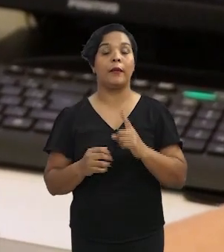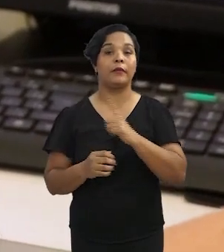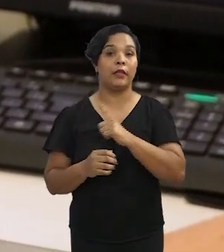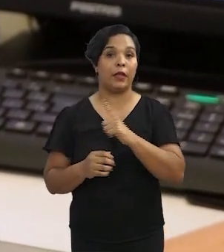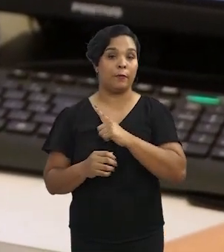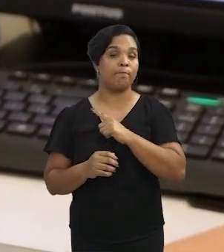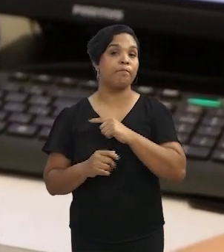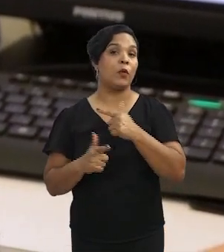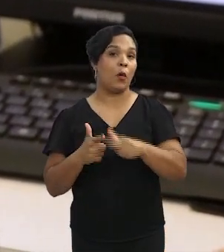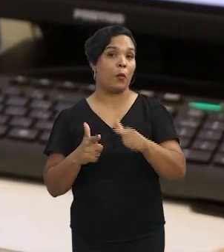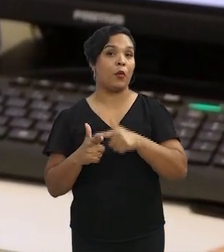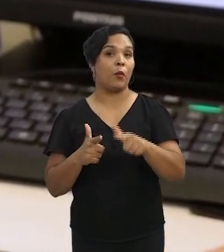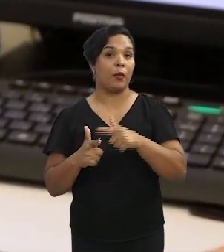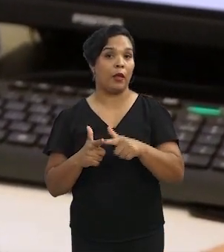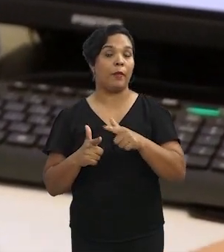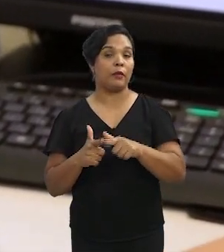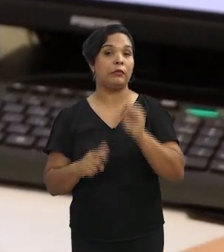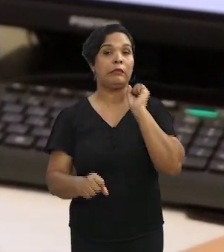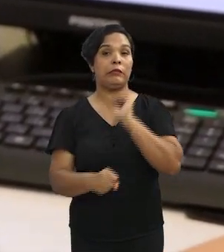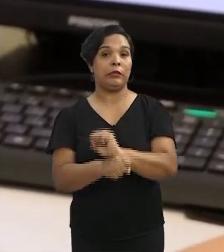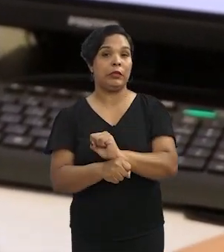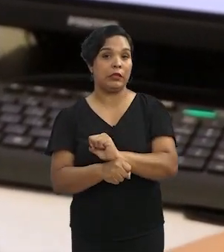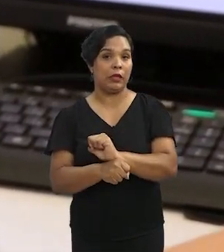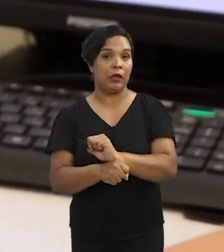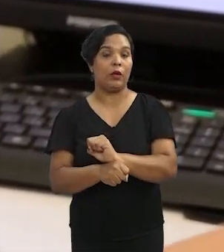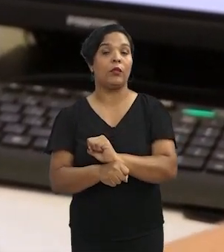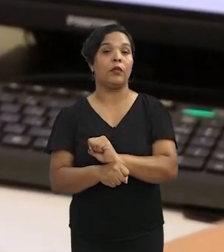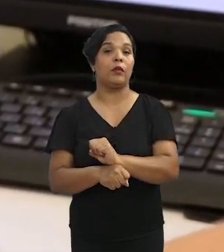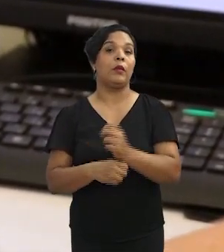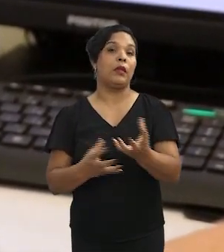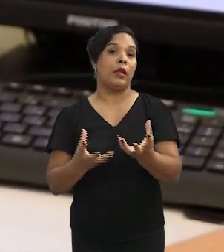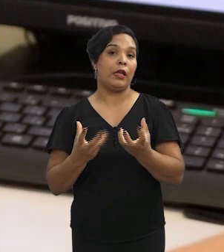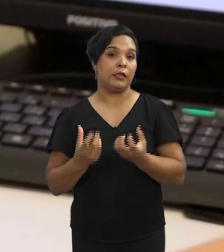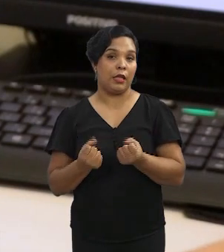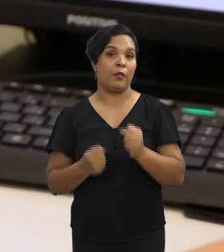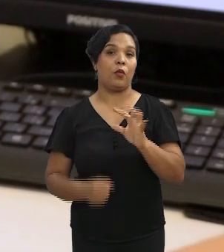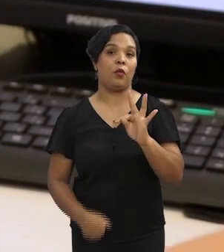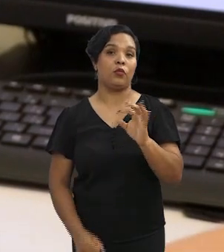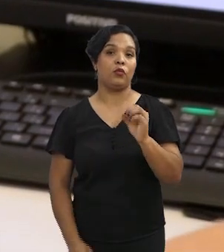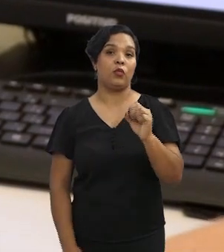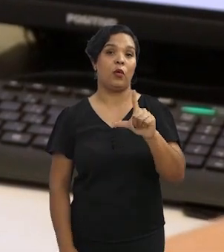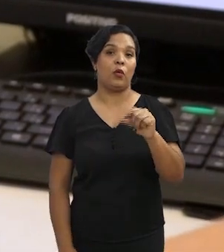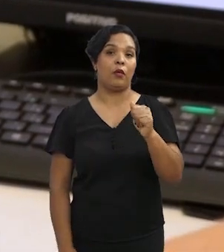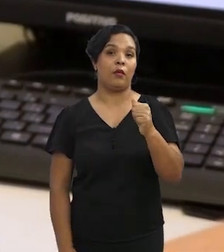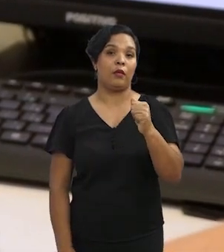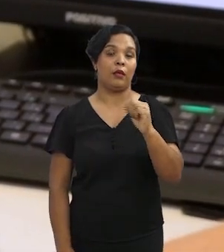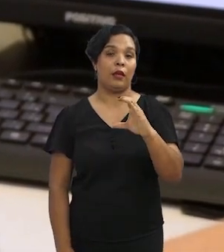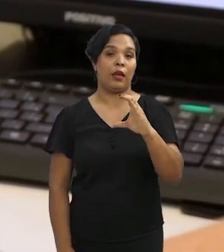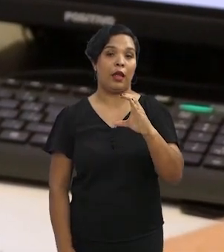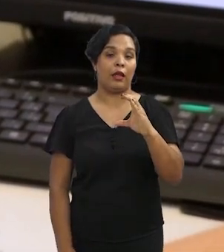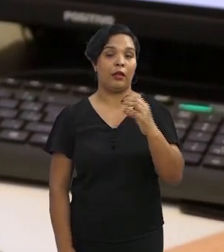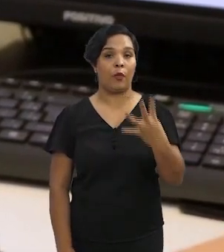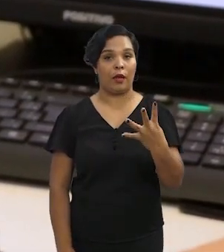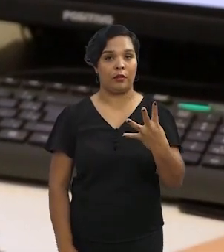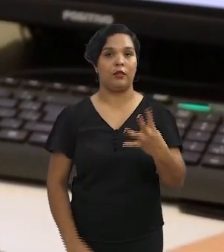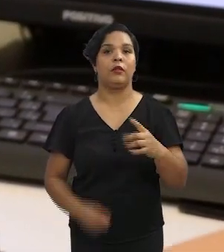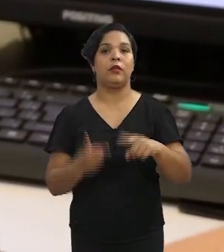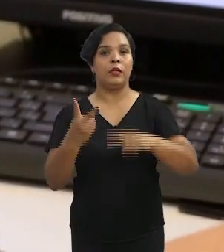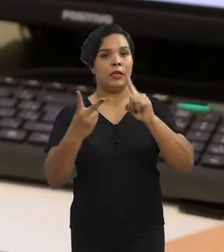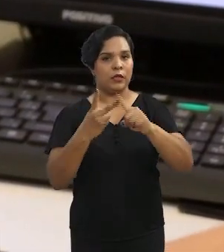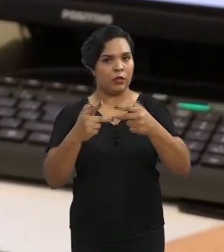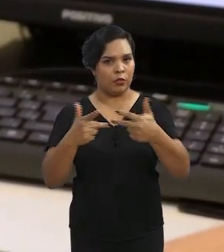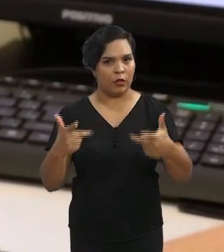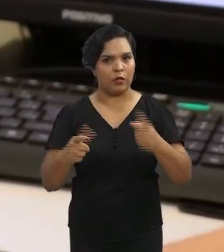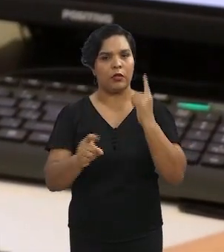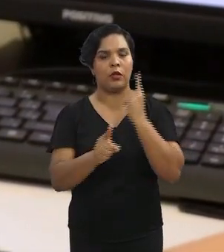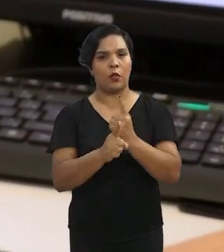já cria um alvo de possível inibição da inflamação por esse receptor Toll-like 4. Segunda coisa muito importante que a gente